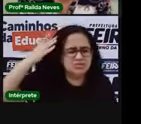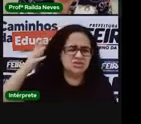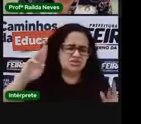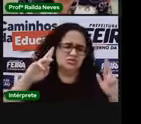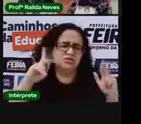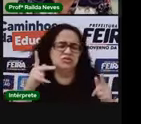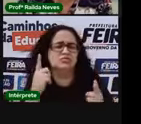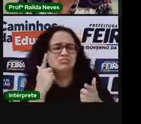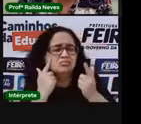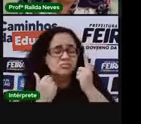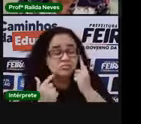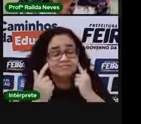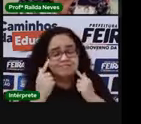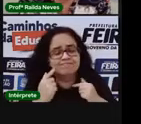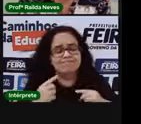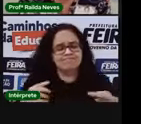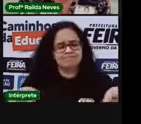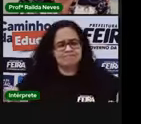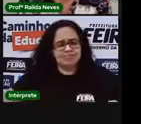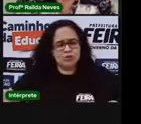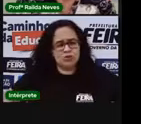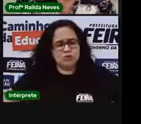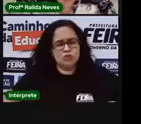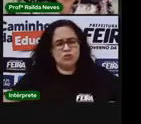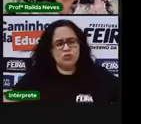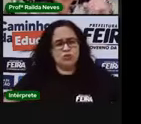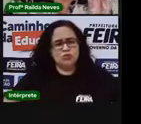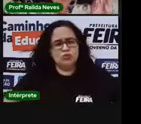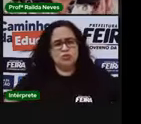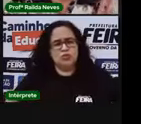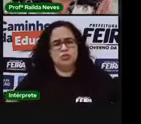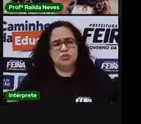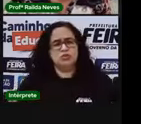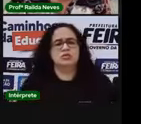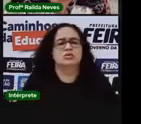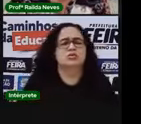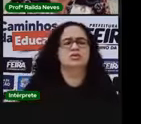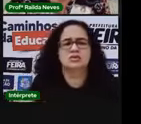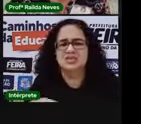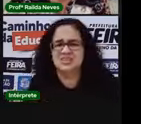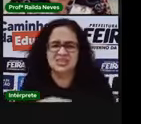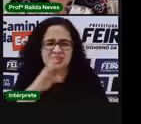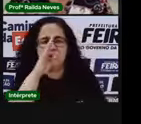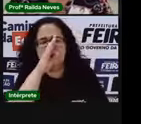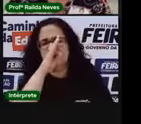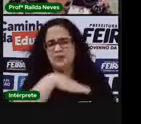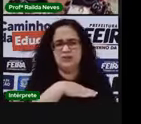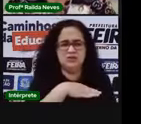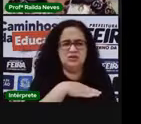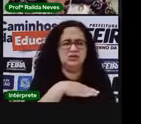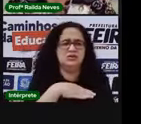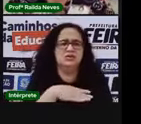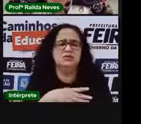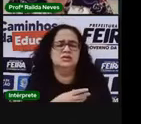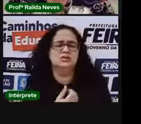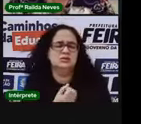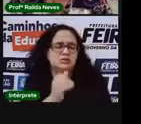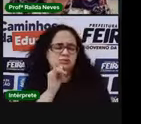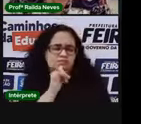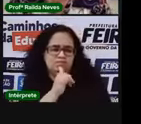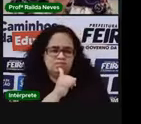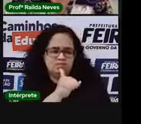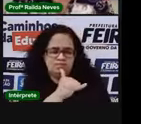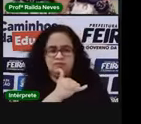muito e sofreu muito com isso. Então, quando você magoa um, você magoa